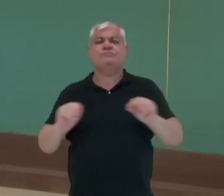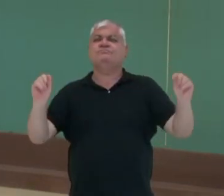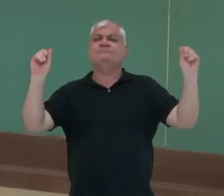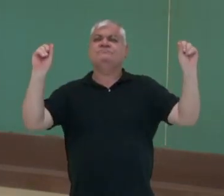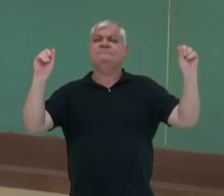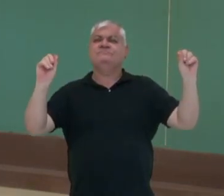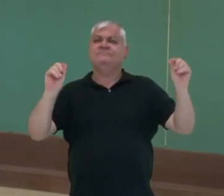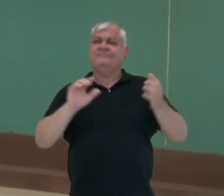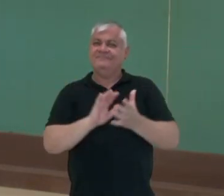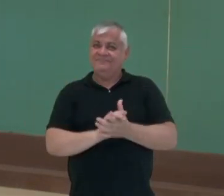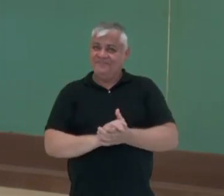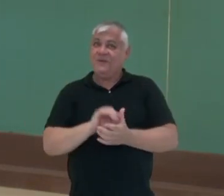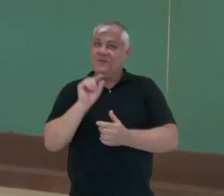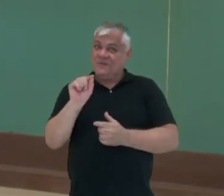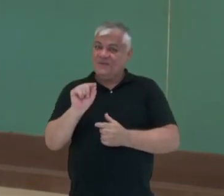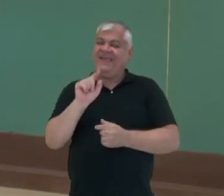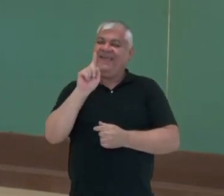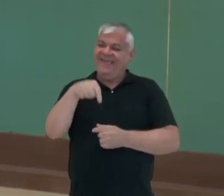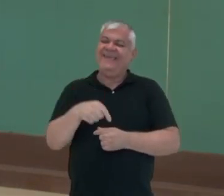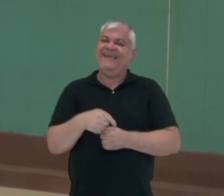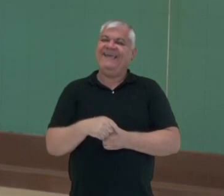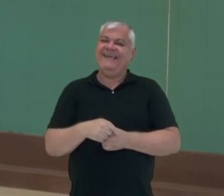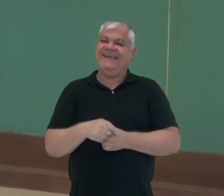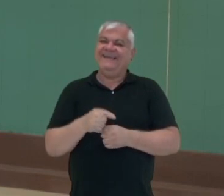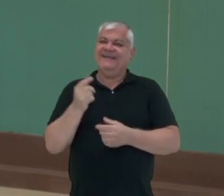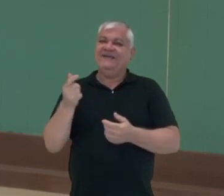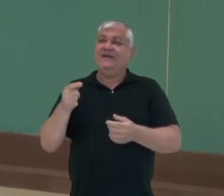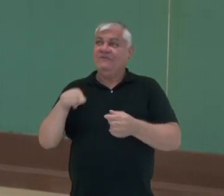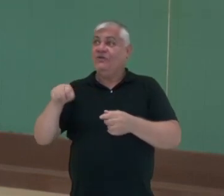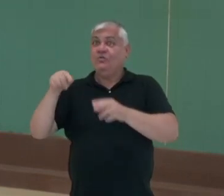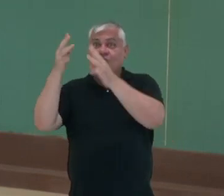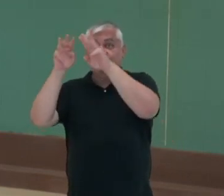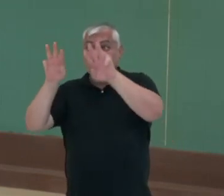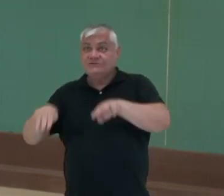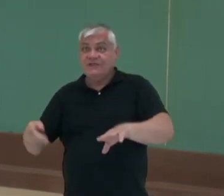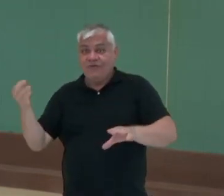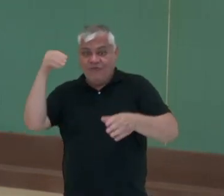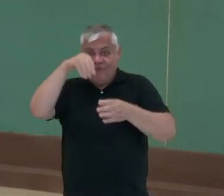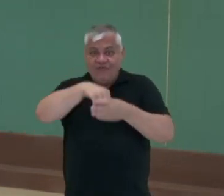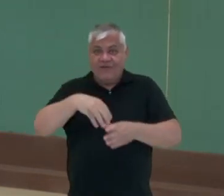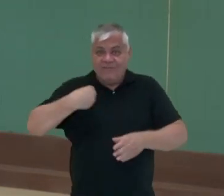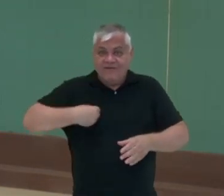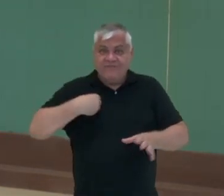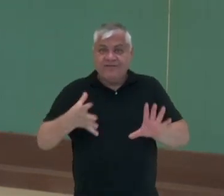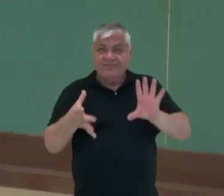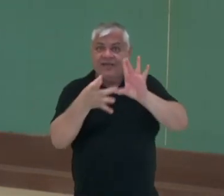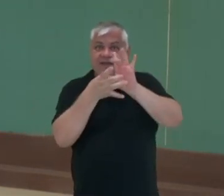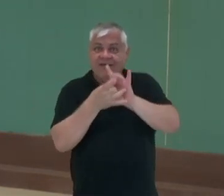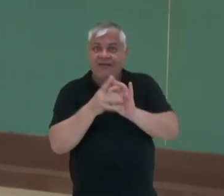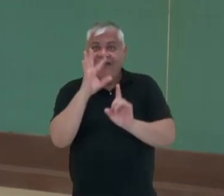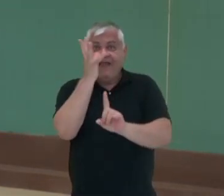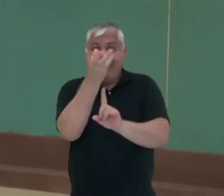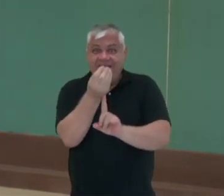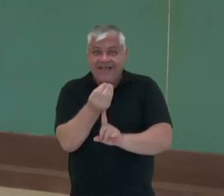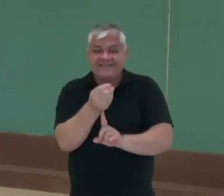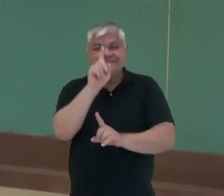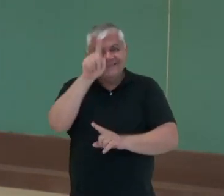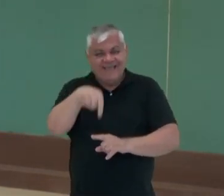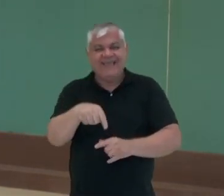repente desaparece. Ou seja, a tendência à arte contemporânea. Saiu dos museus, veio para o meio do público, agora se tem uma união da vida da arte. Isso é